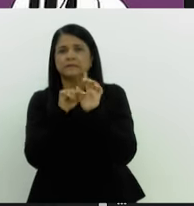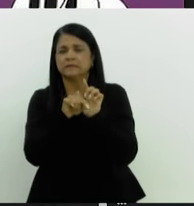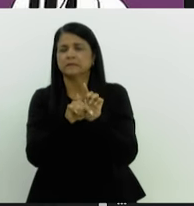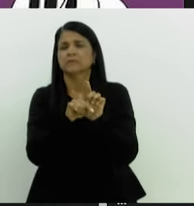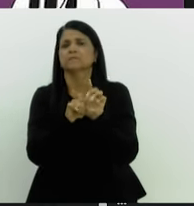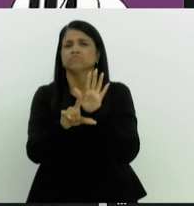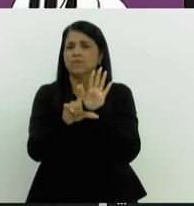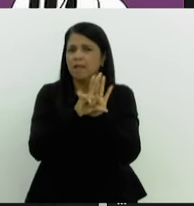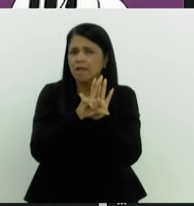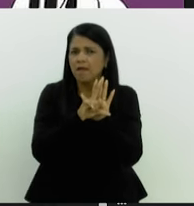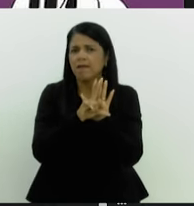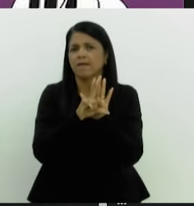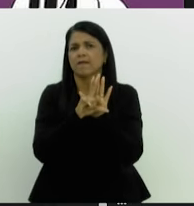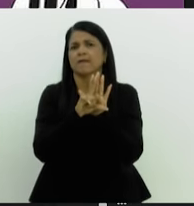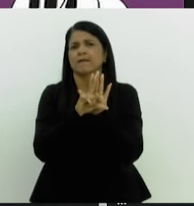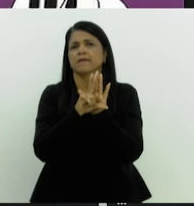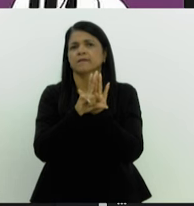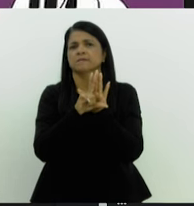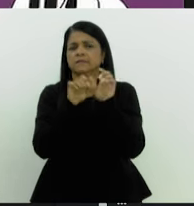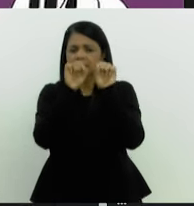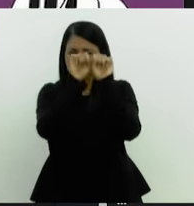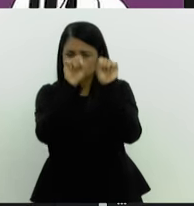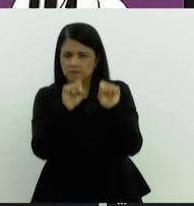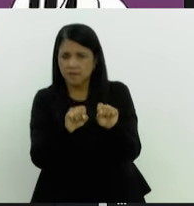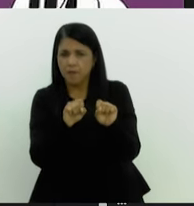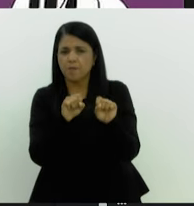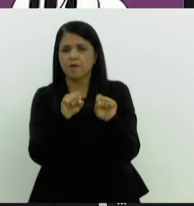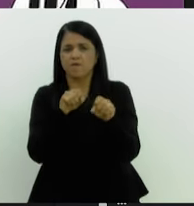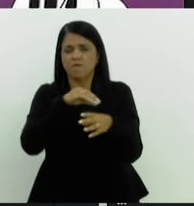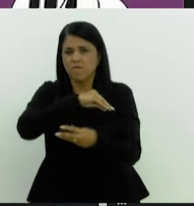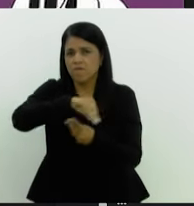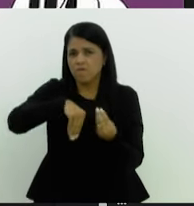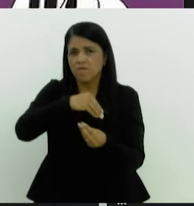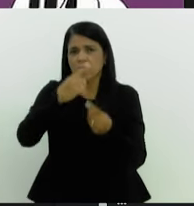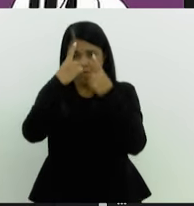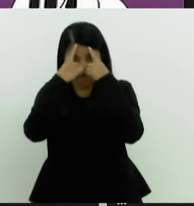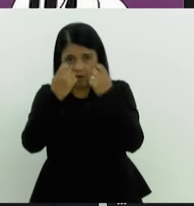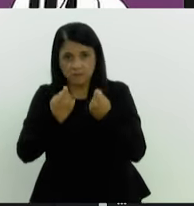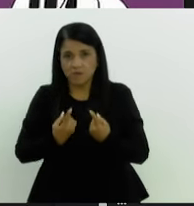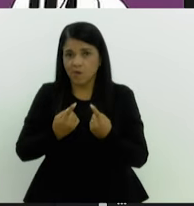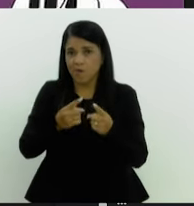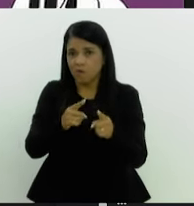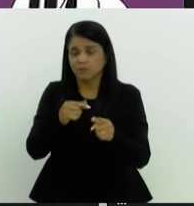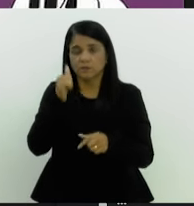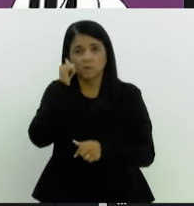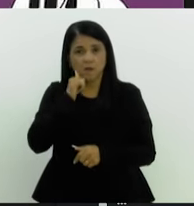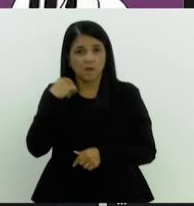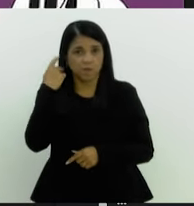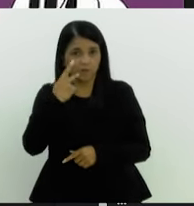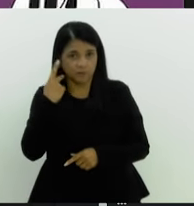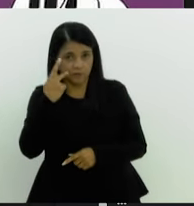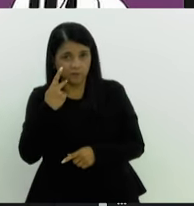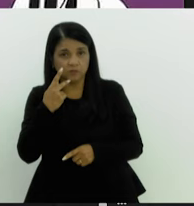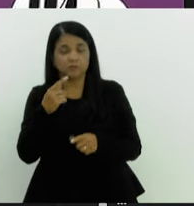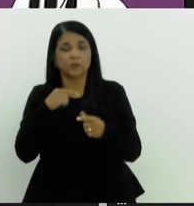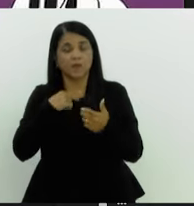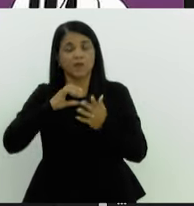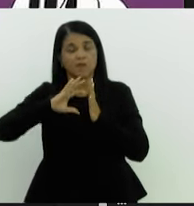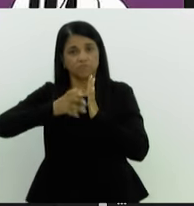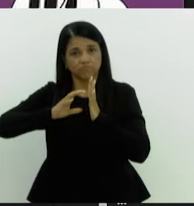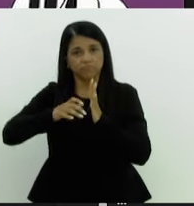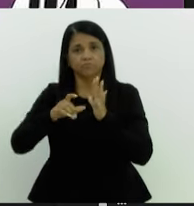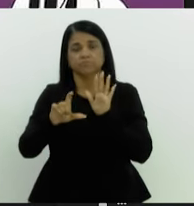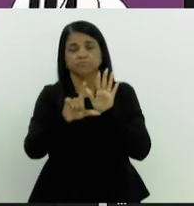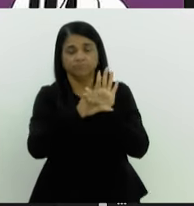forma sistemática as questões envolvendo a violência política contra a mulher fazendo alterações na lei dos partidos políticos na lei da